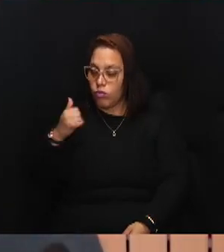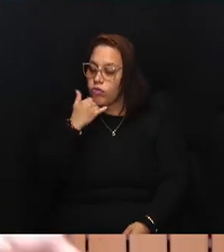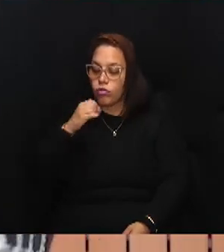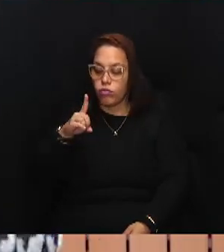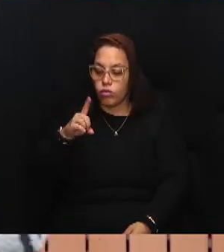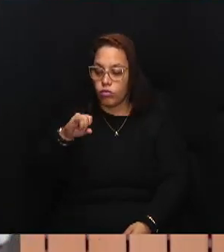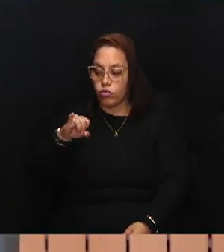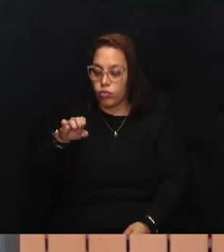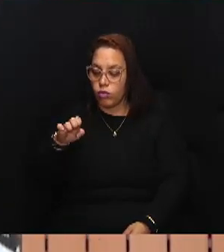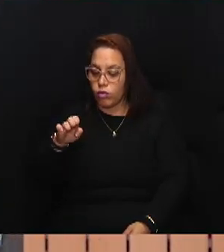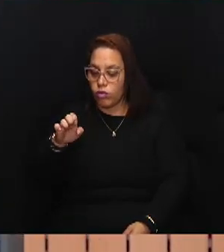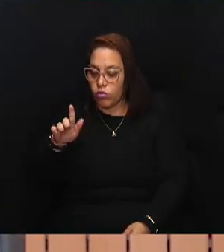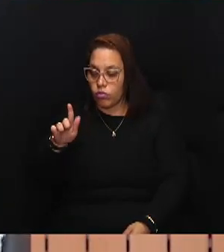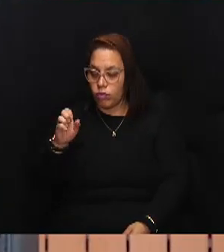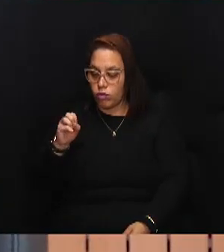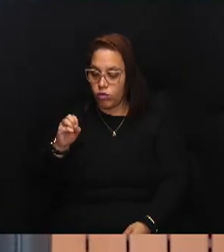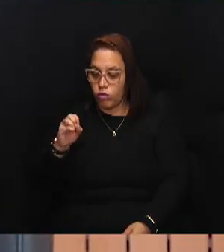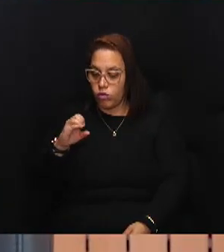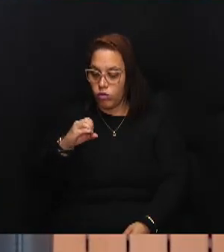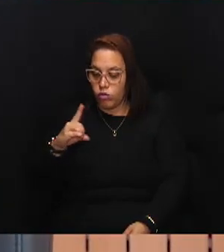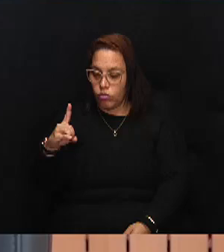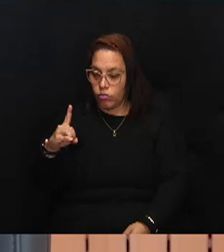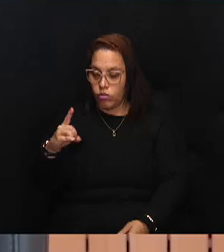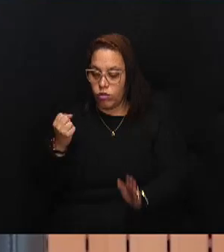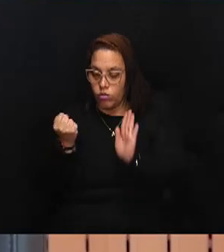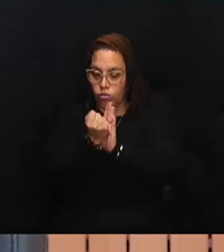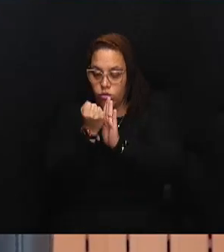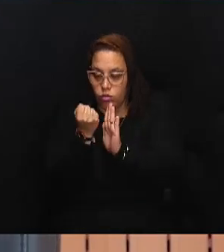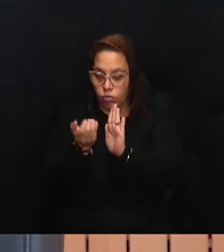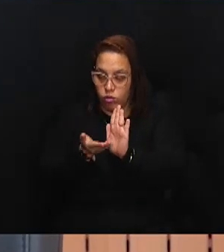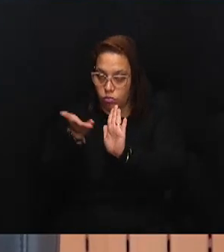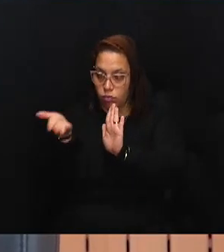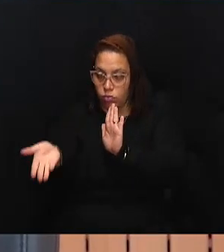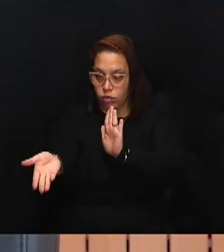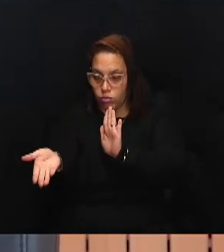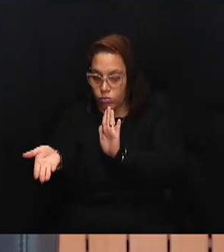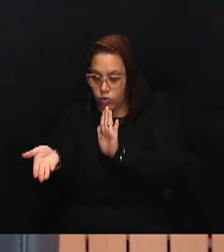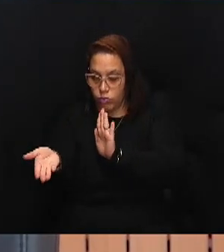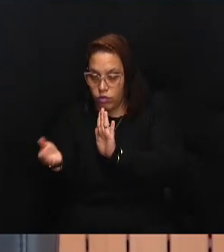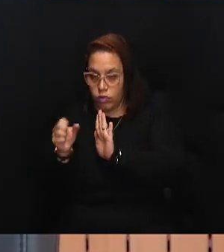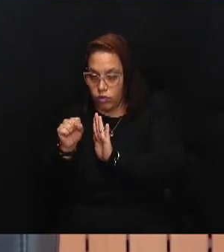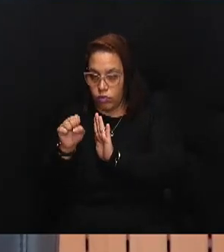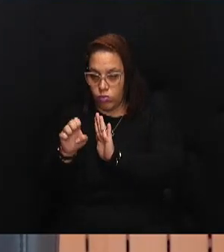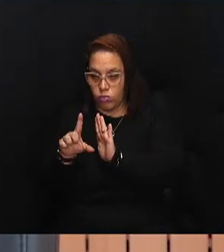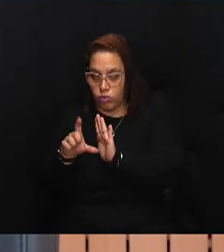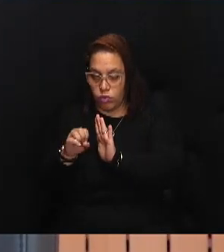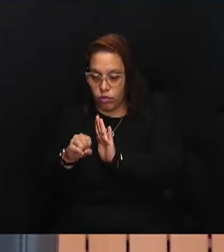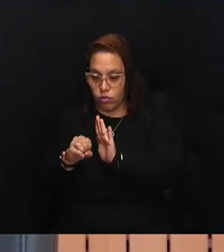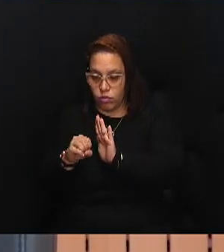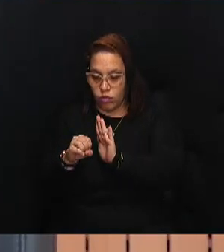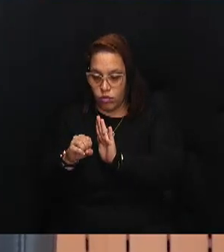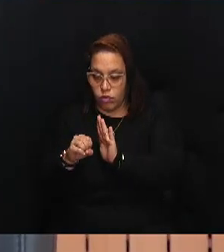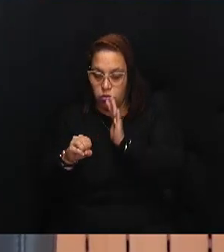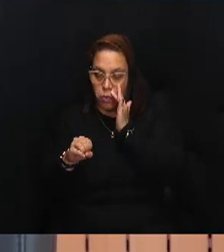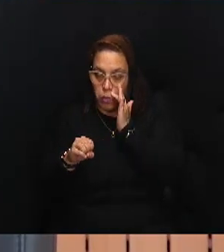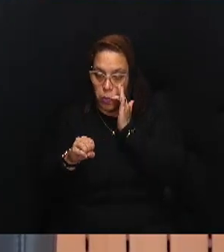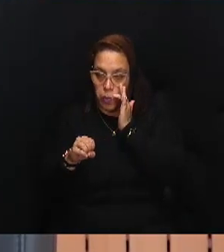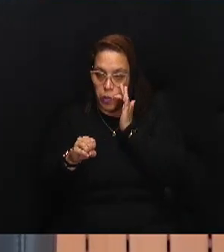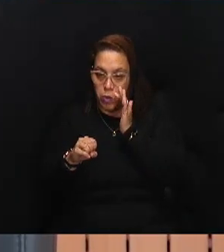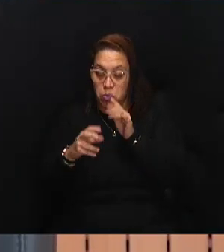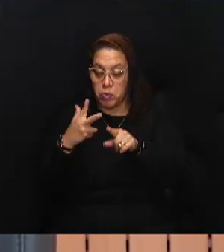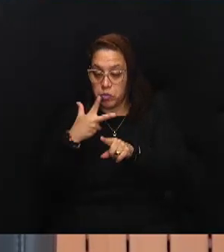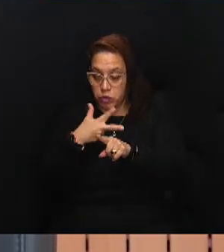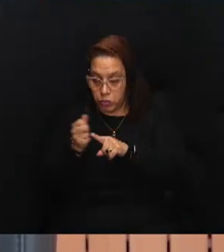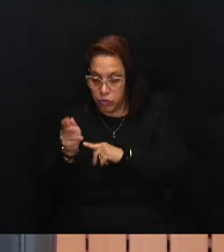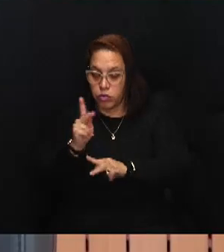coordenadoria que dá esse selo, emite esse selo. Esse selo é um grande ganho